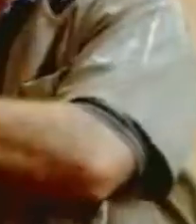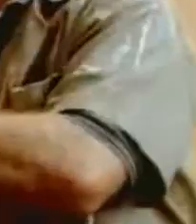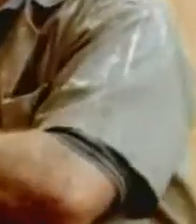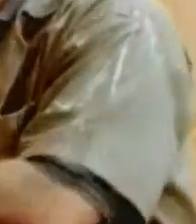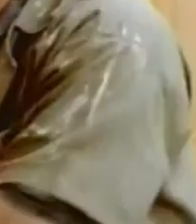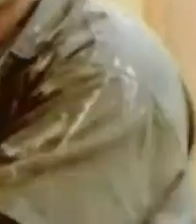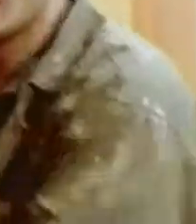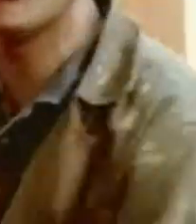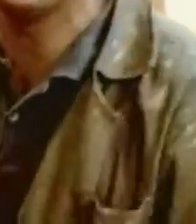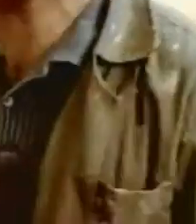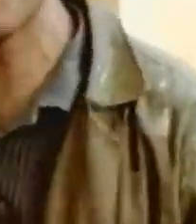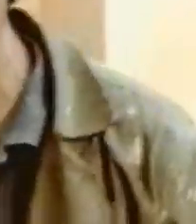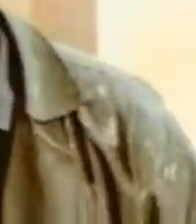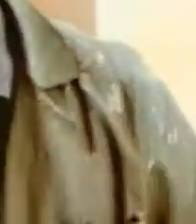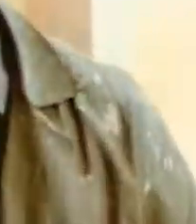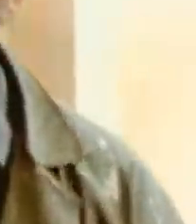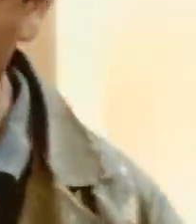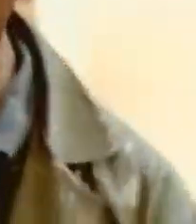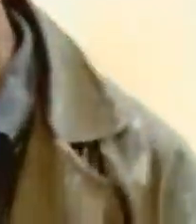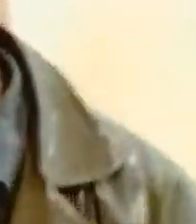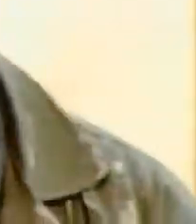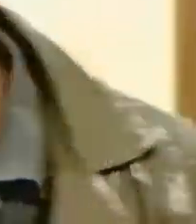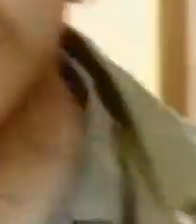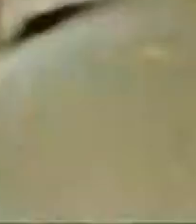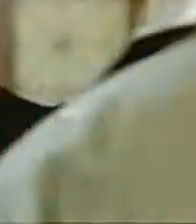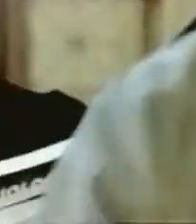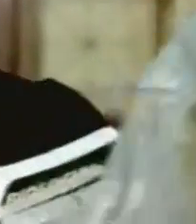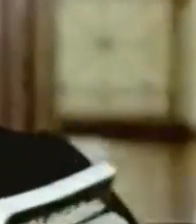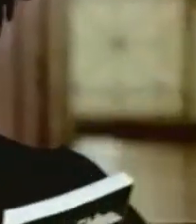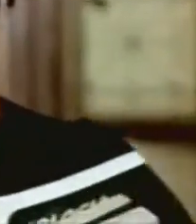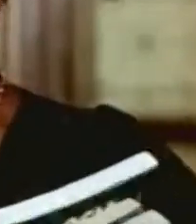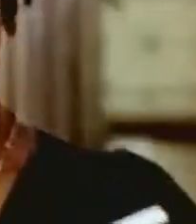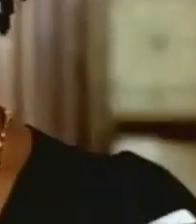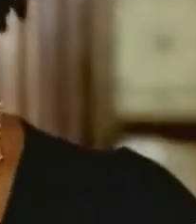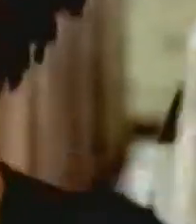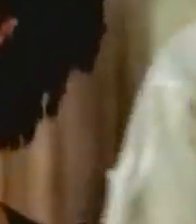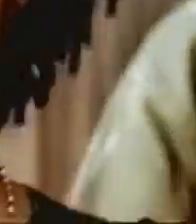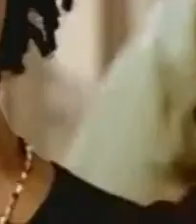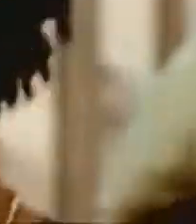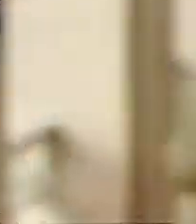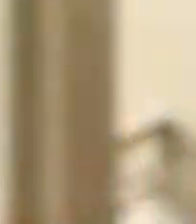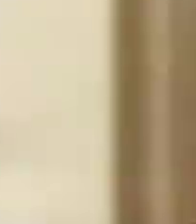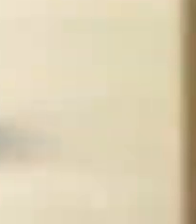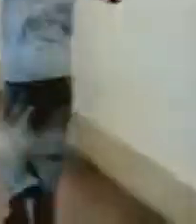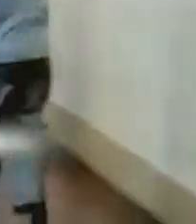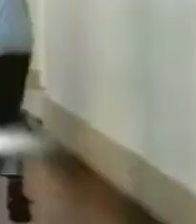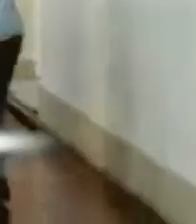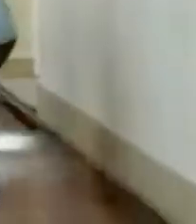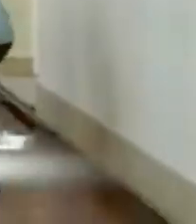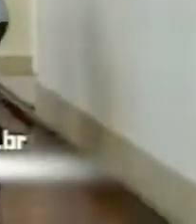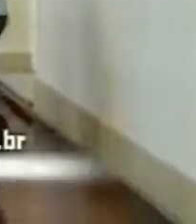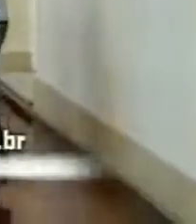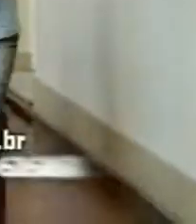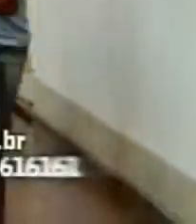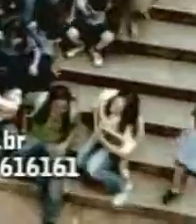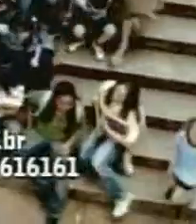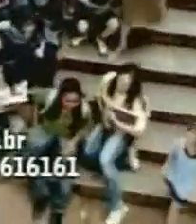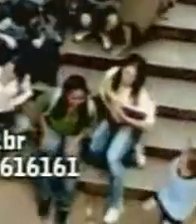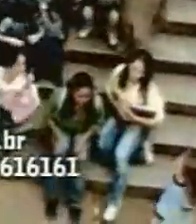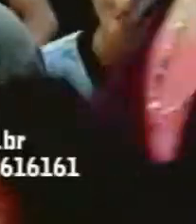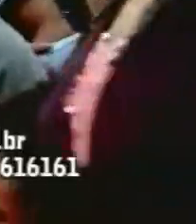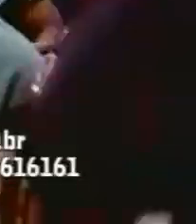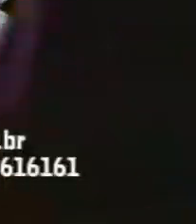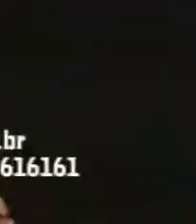seu IDEB, Índice de Desenvolvimento da Educação Básica, Recebem mais recursos para melhoria.